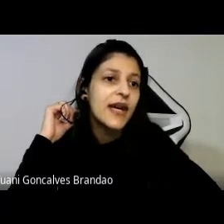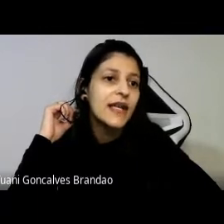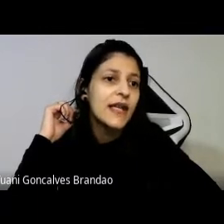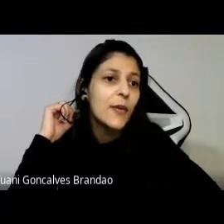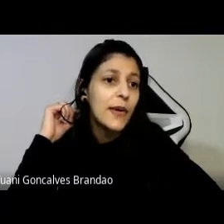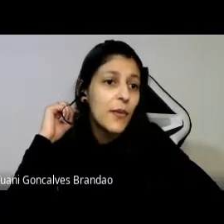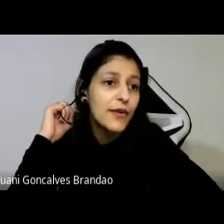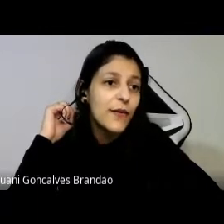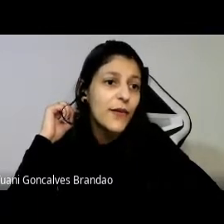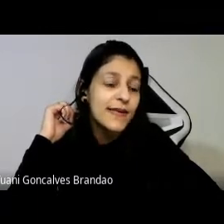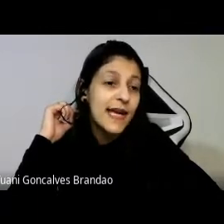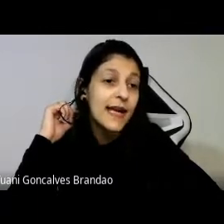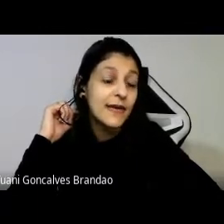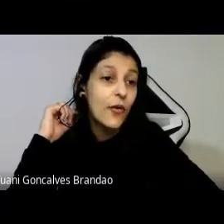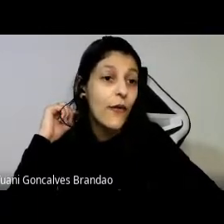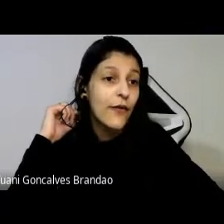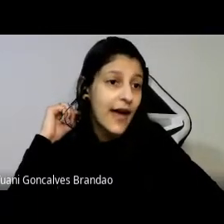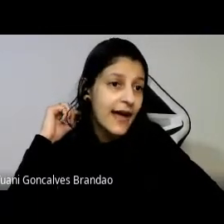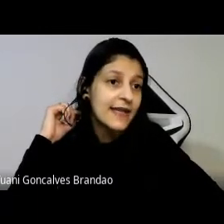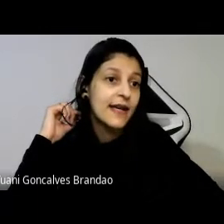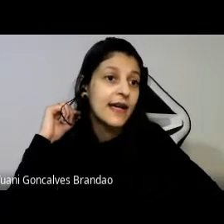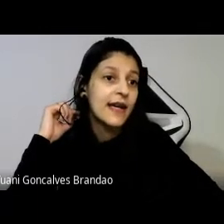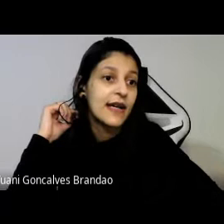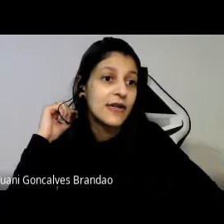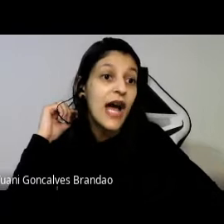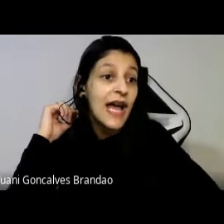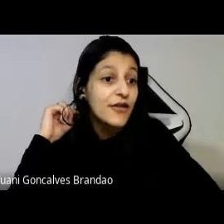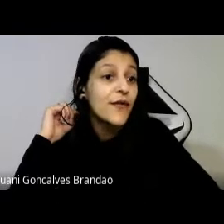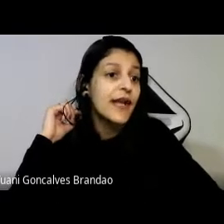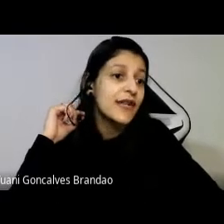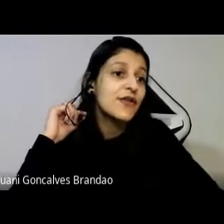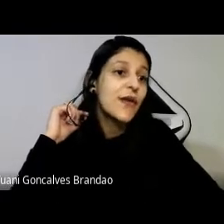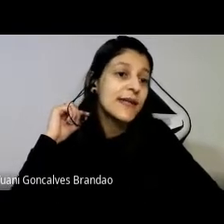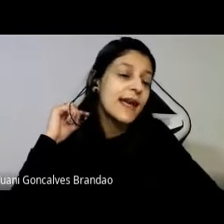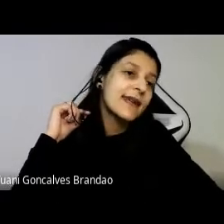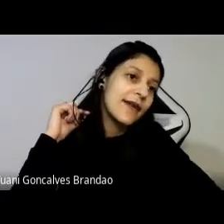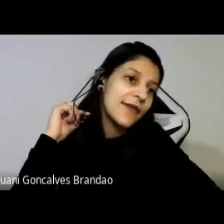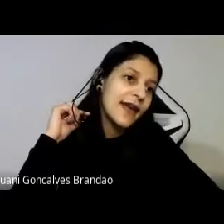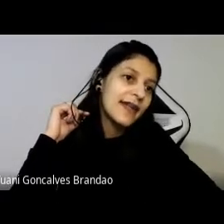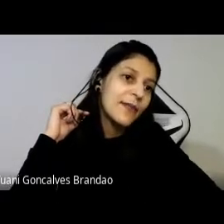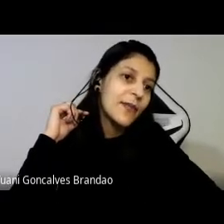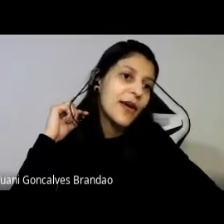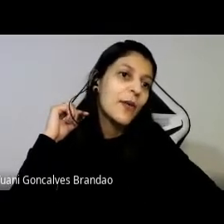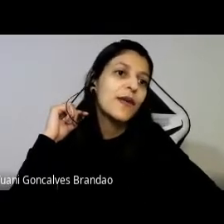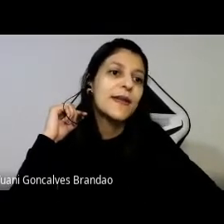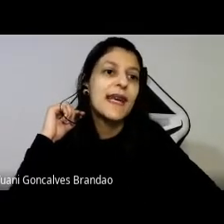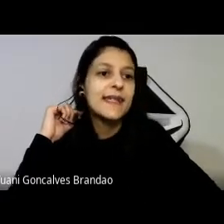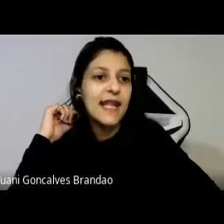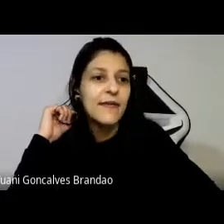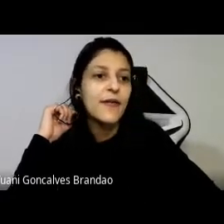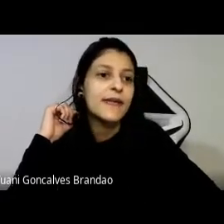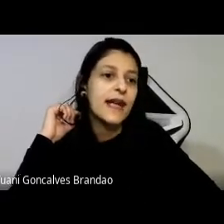diferente. Então, quando você conversa, já é diferente de você escrever, né? Porque quando